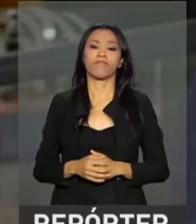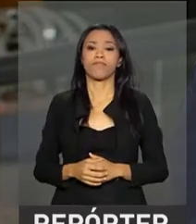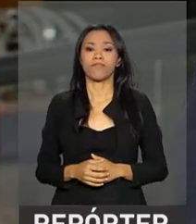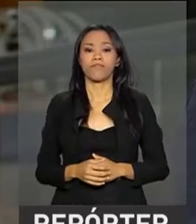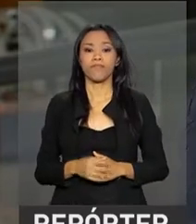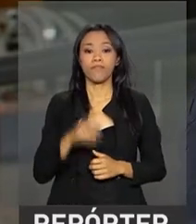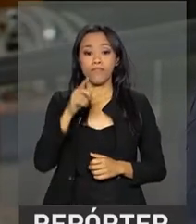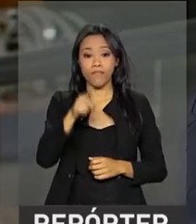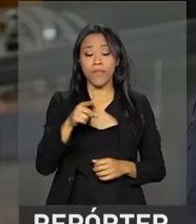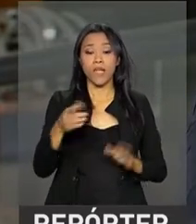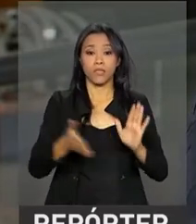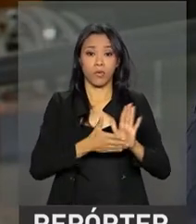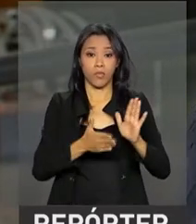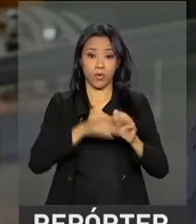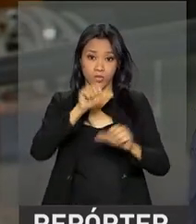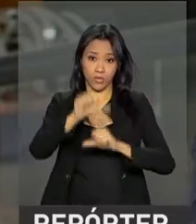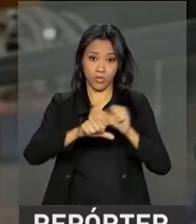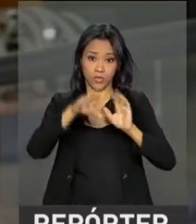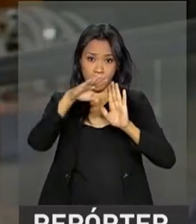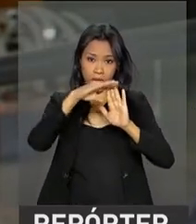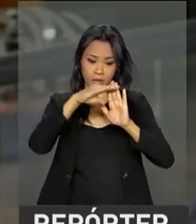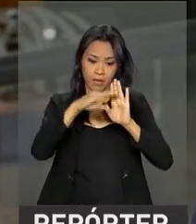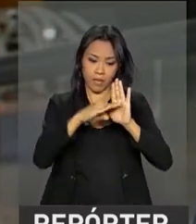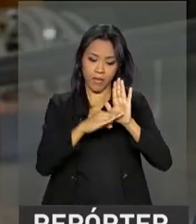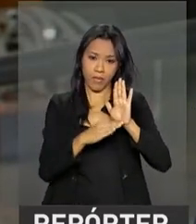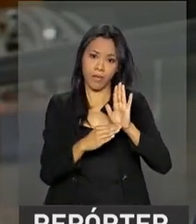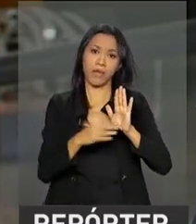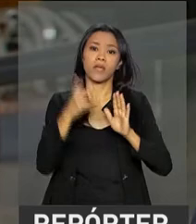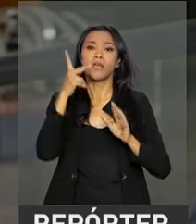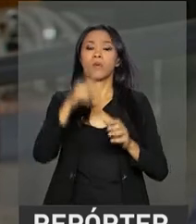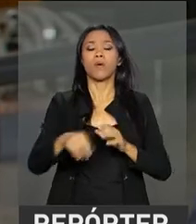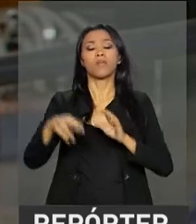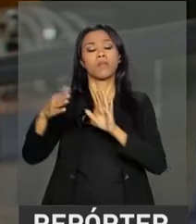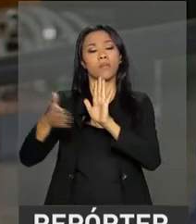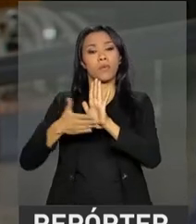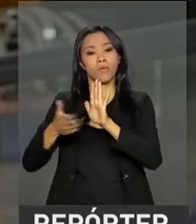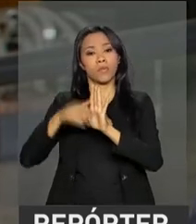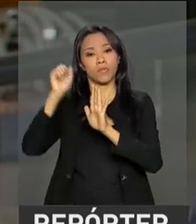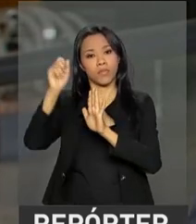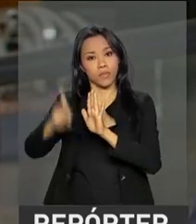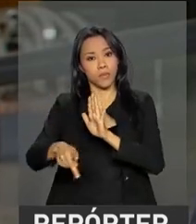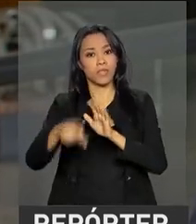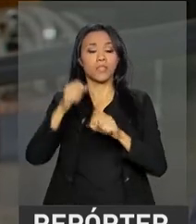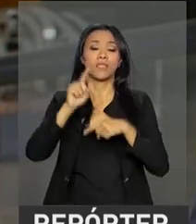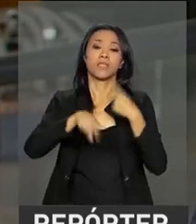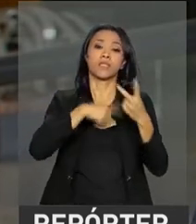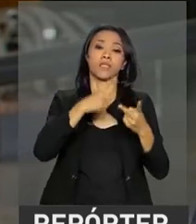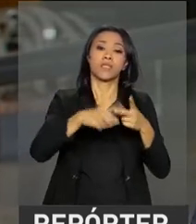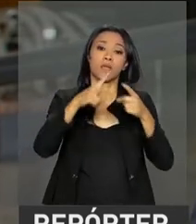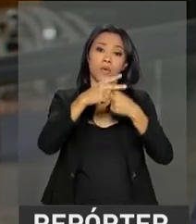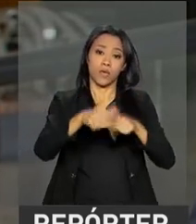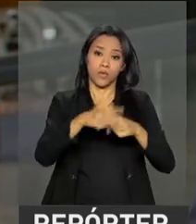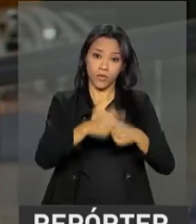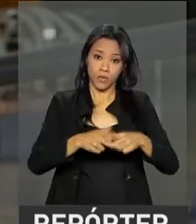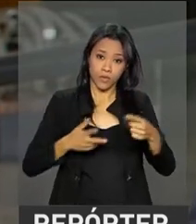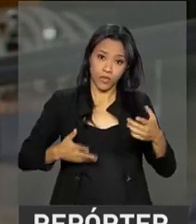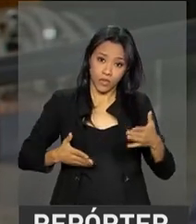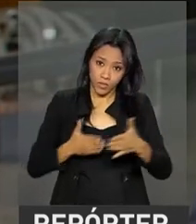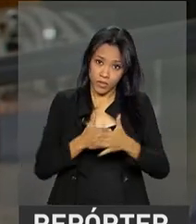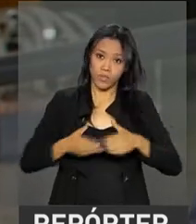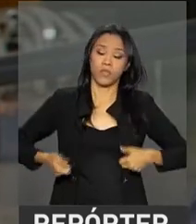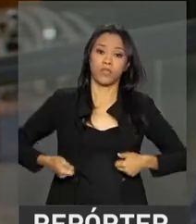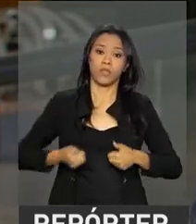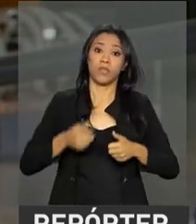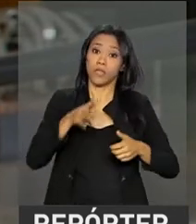As reformas em curso no Brasil, como a da Previdência e o ajuste fiscal, além da retomada da economia